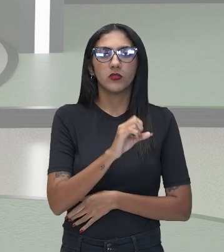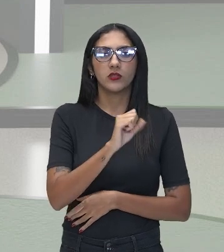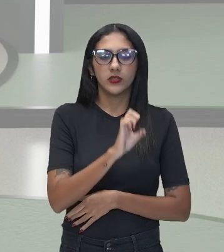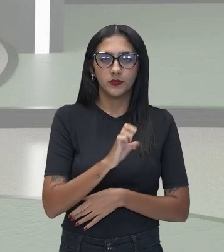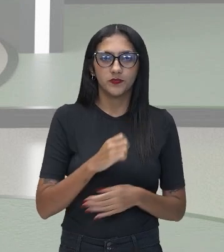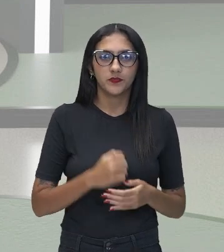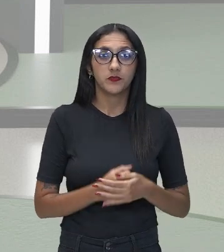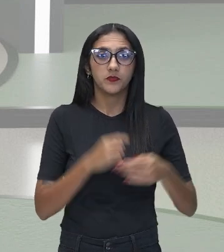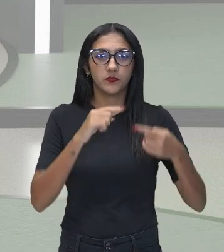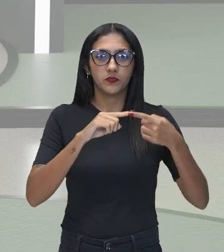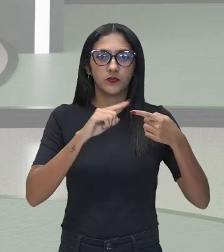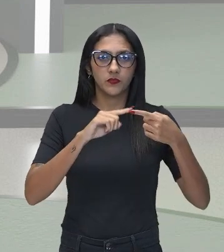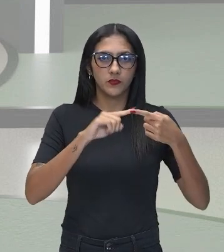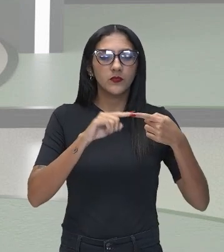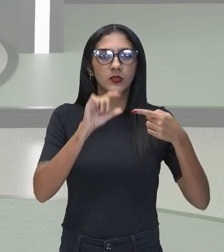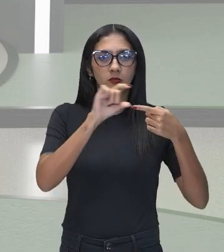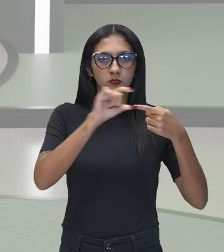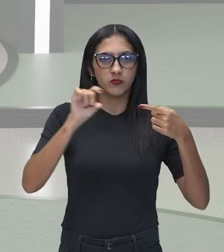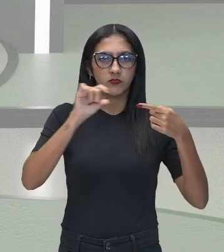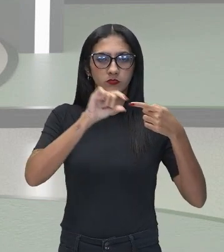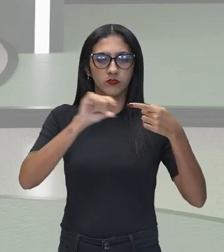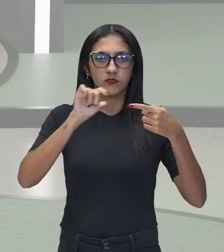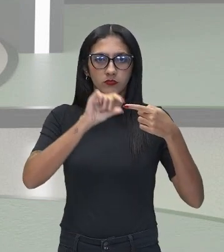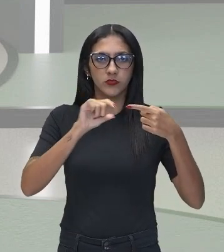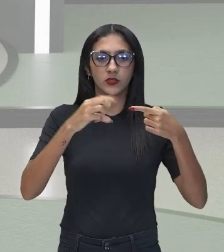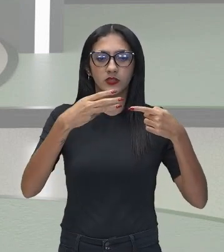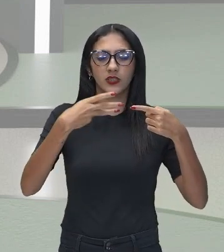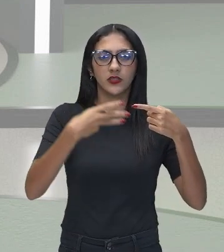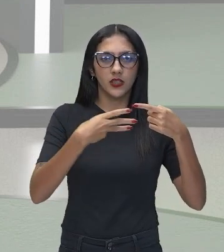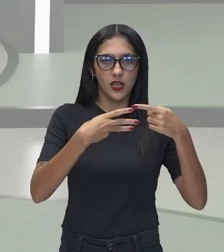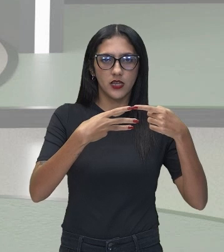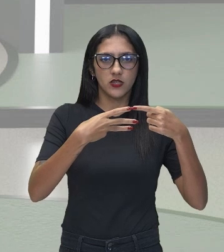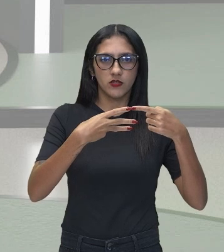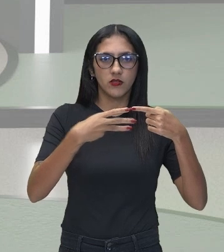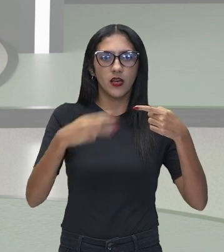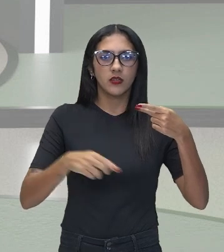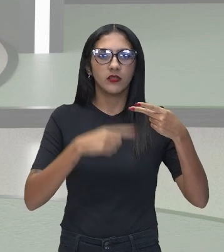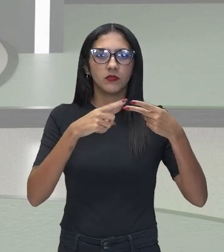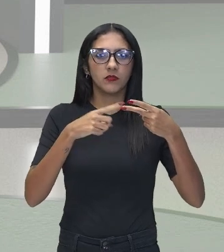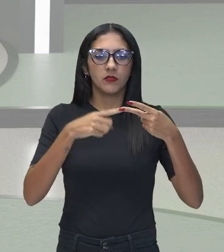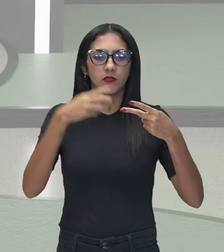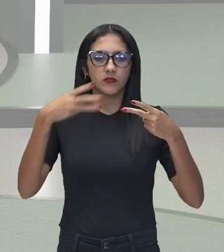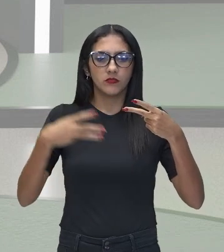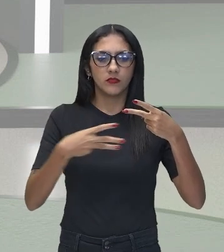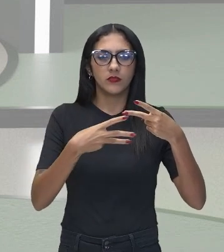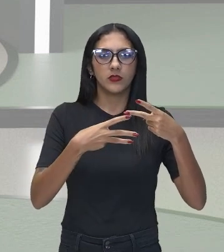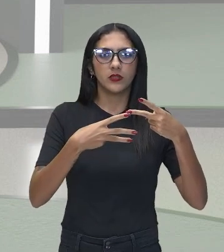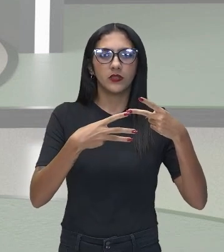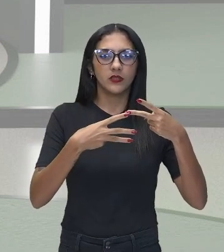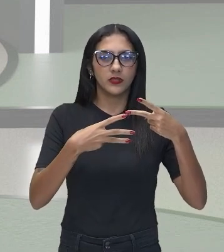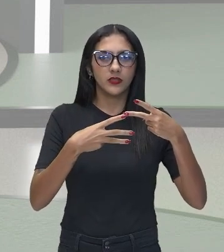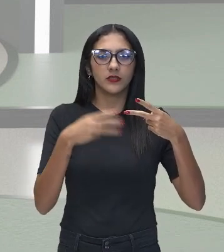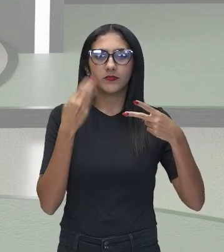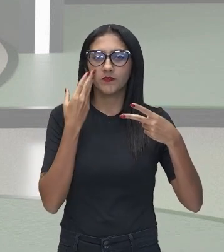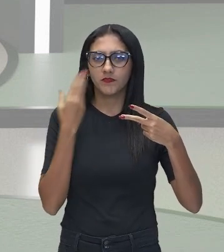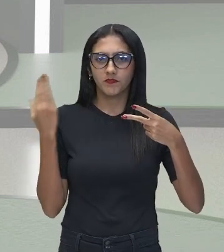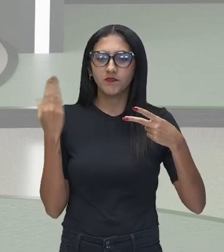em ribose, desoxirribose, e as hexoses se dividem em glicose, galactose e